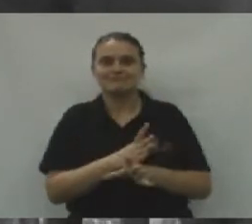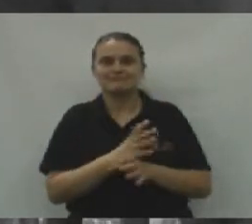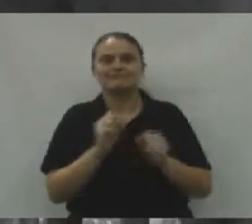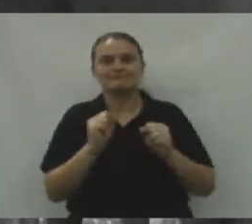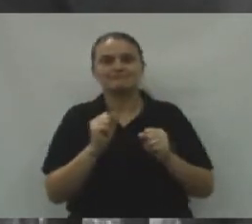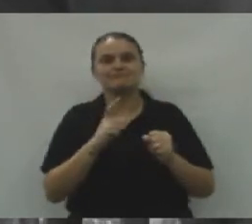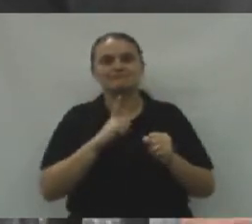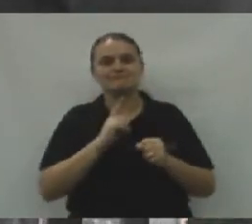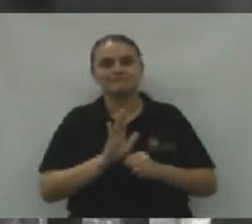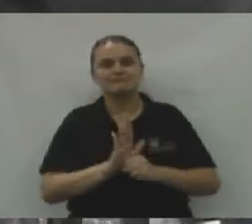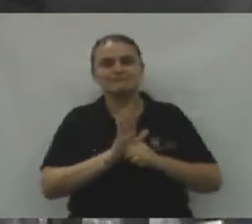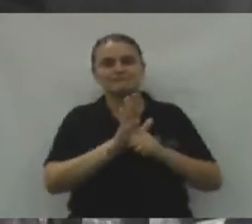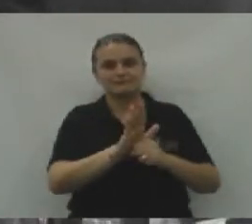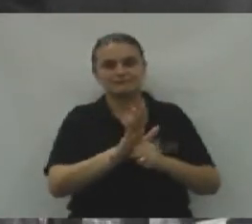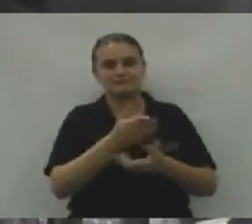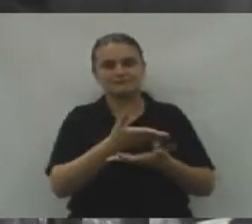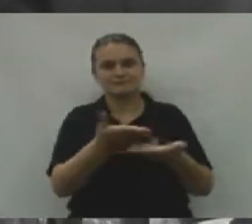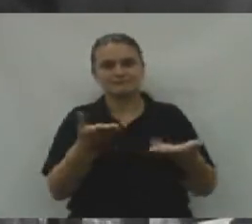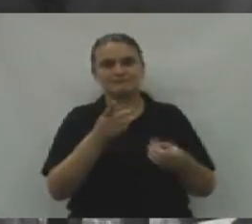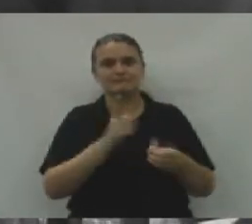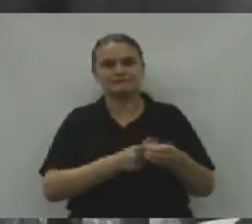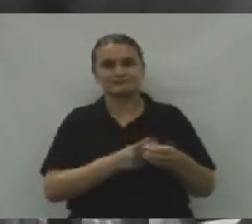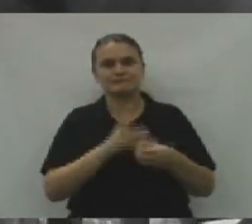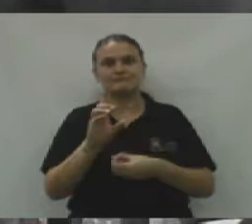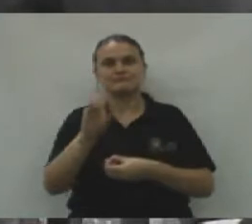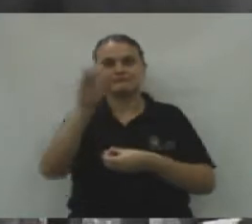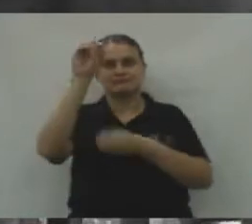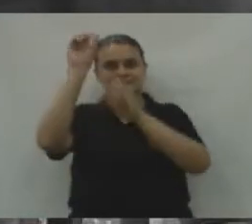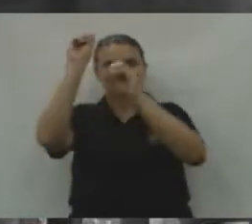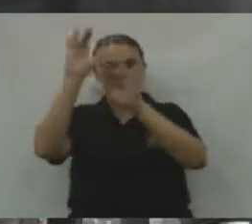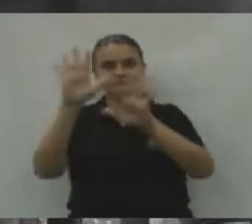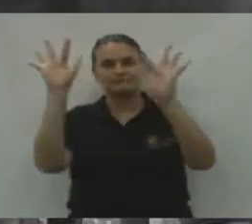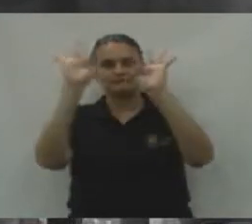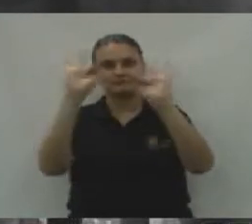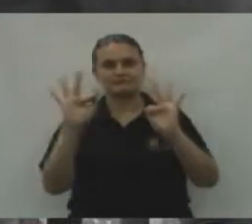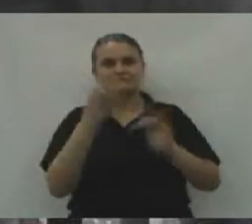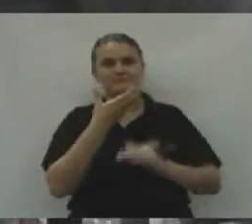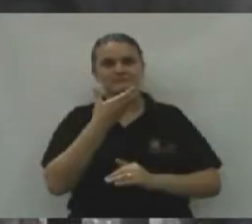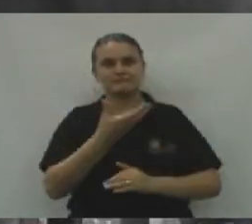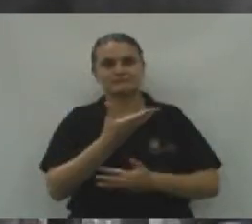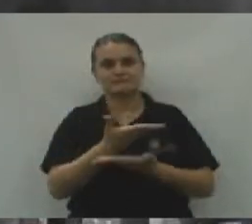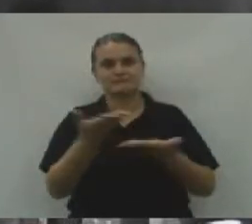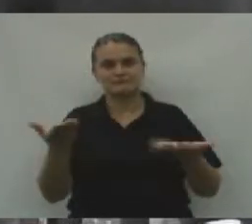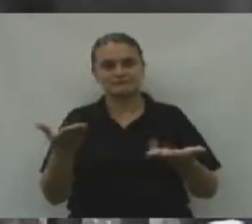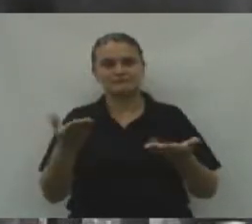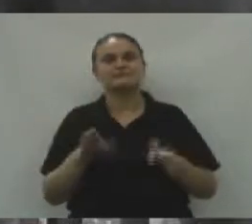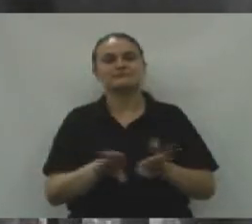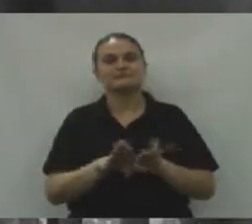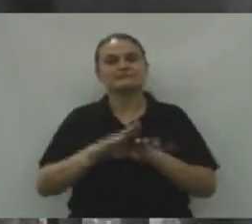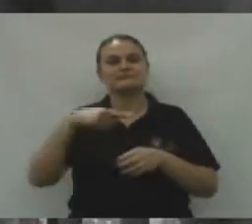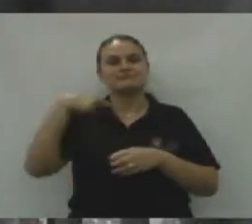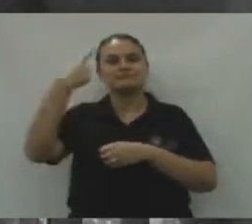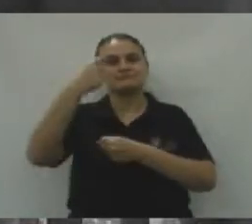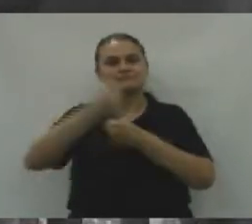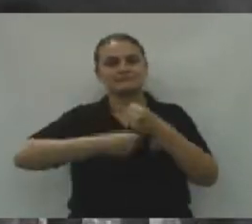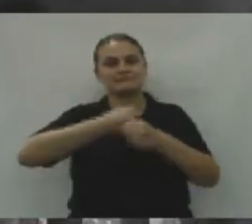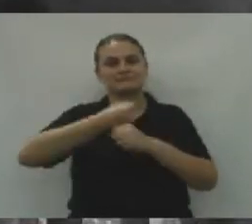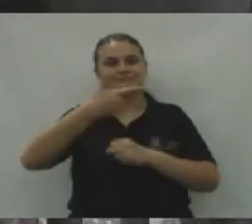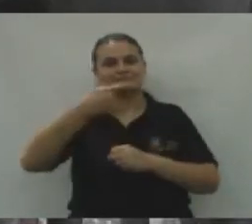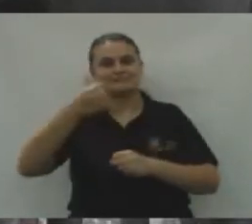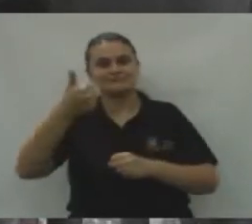e poder ter contribuindo por nossa cidade. Deus abençoe a todos, Feliz Natal para todos nós, e que ano que vem todos